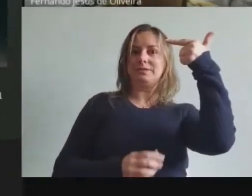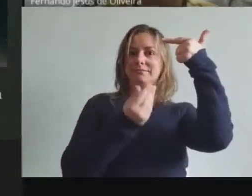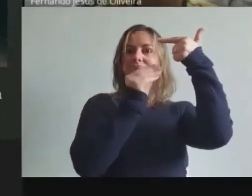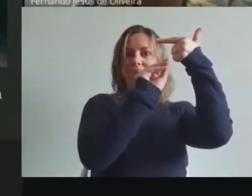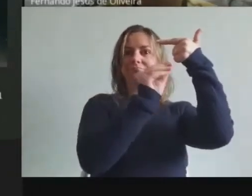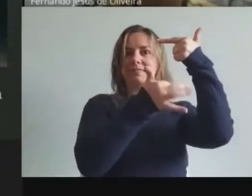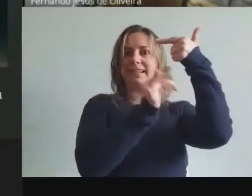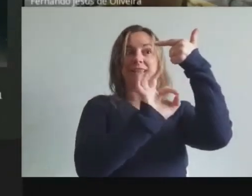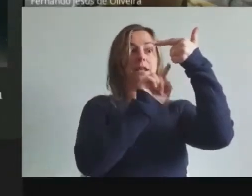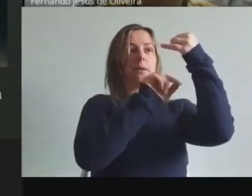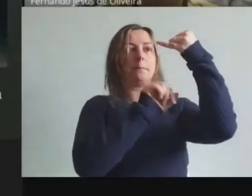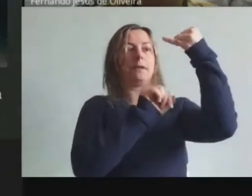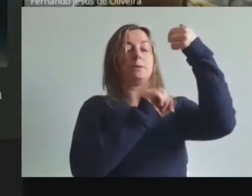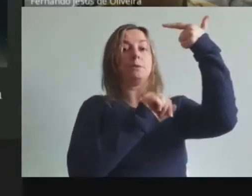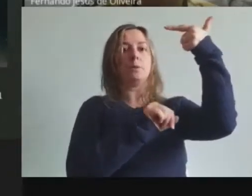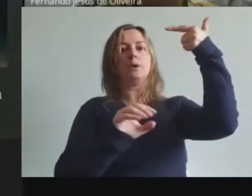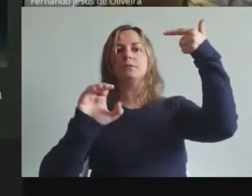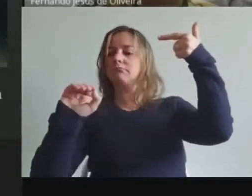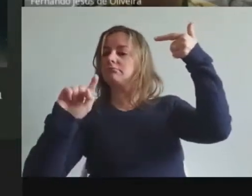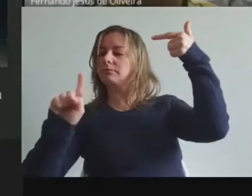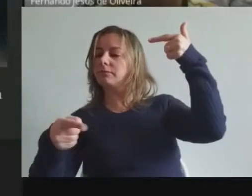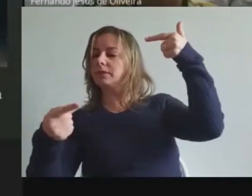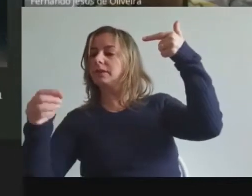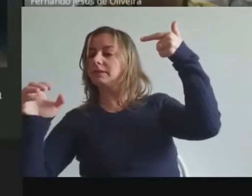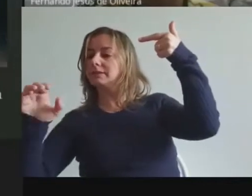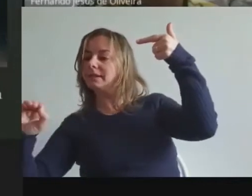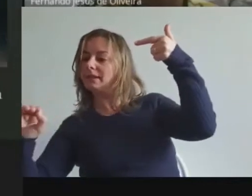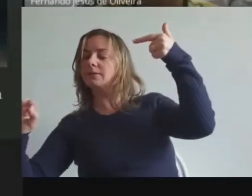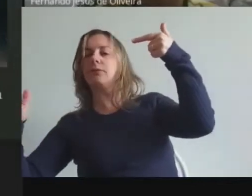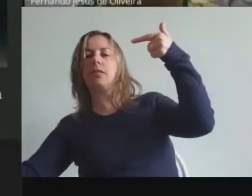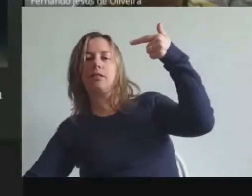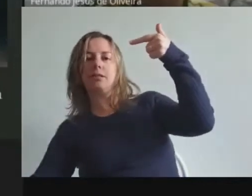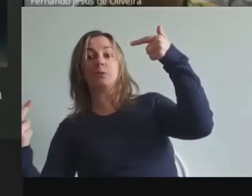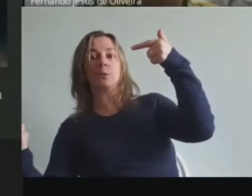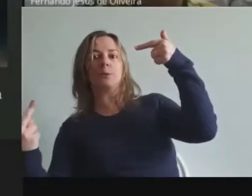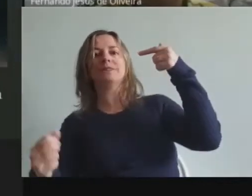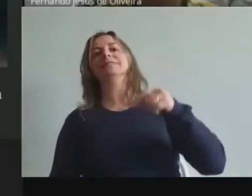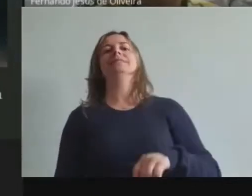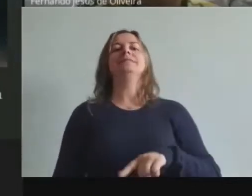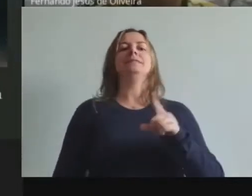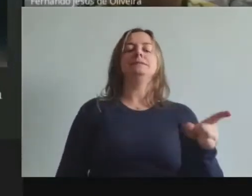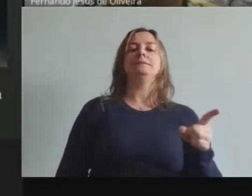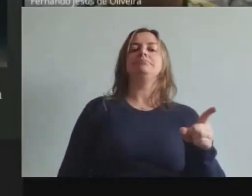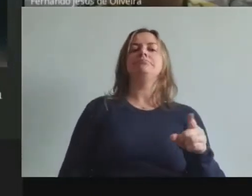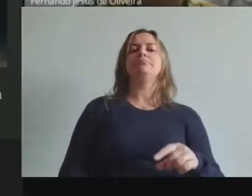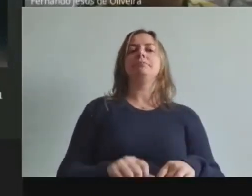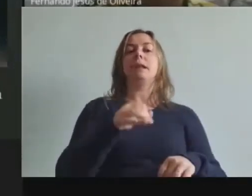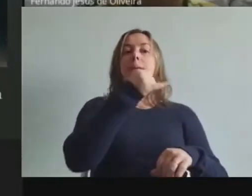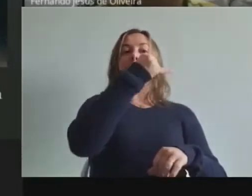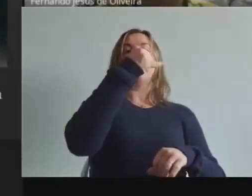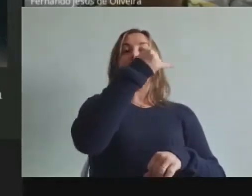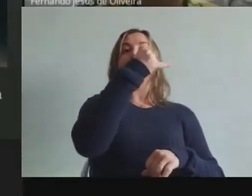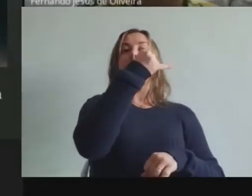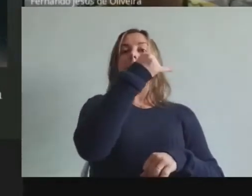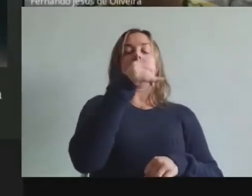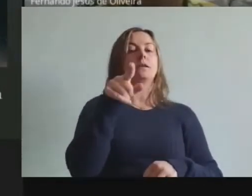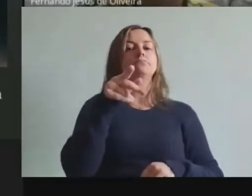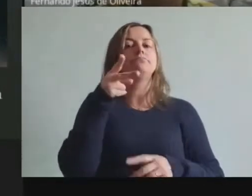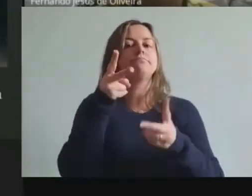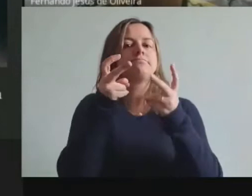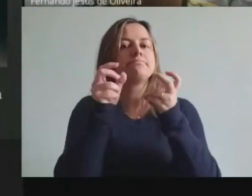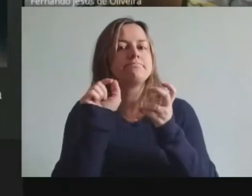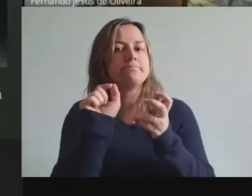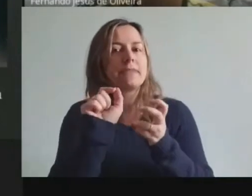casas. Menos 6, ó, já são 6 casas depois da vírgula. Veja que aqui, gente, não é só o número de zeros, não,